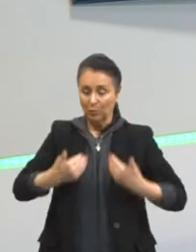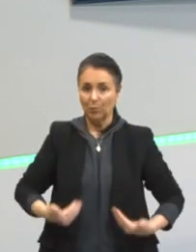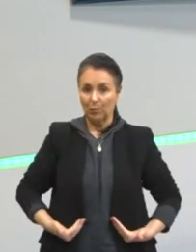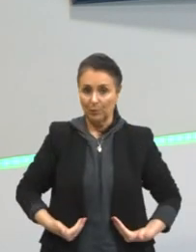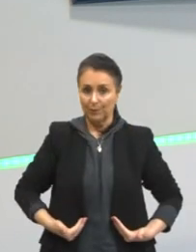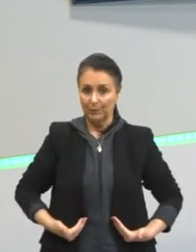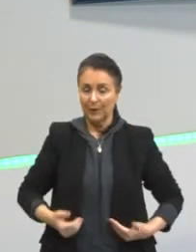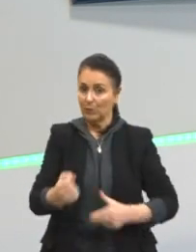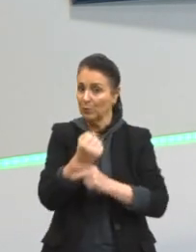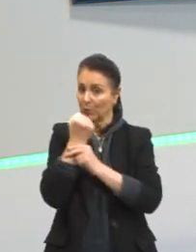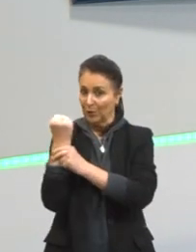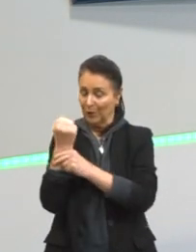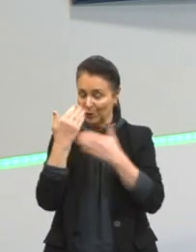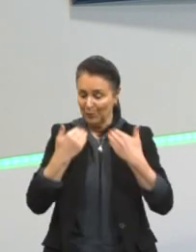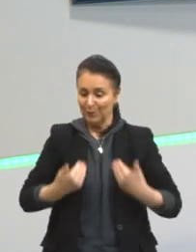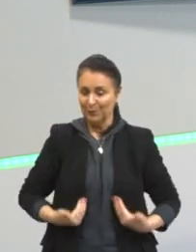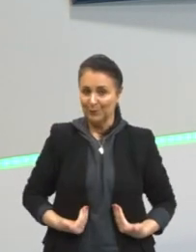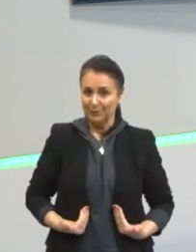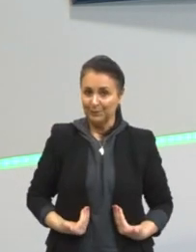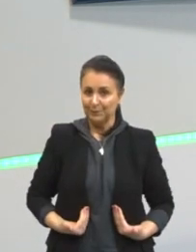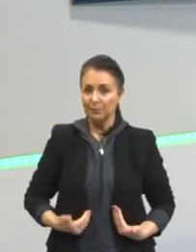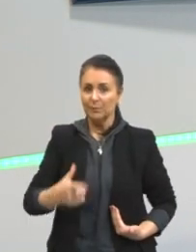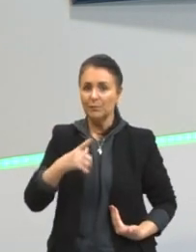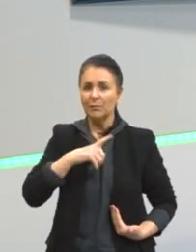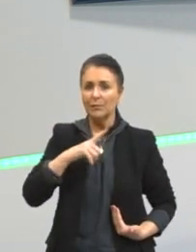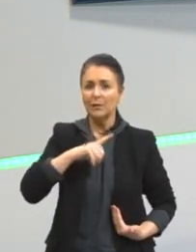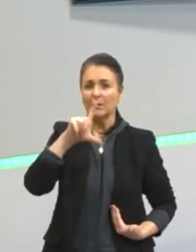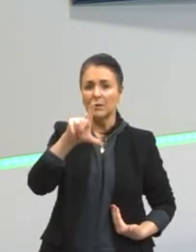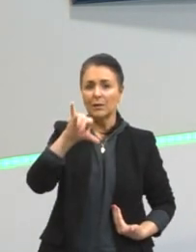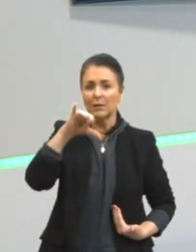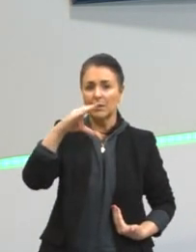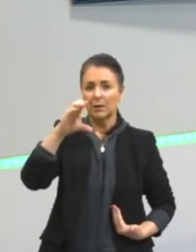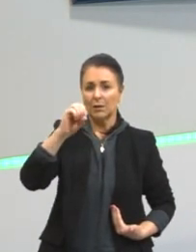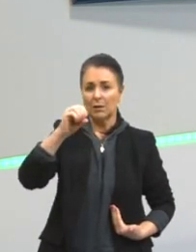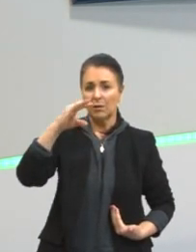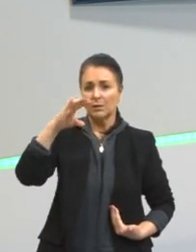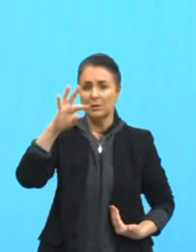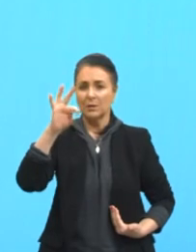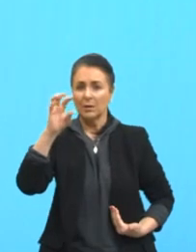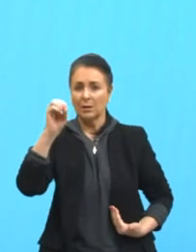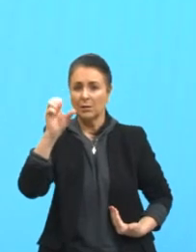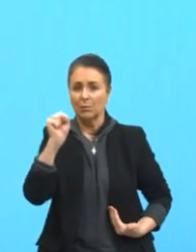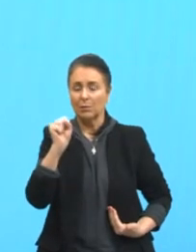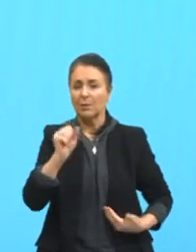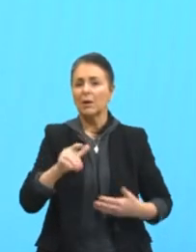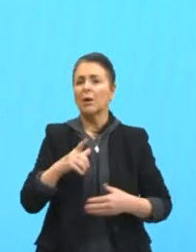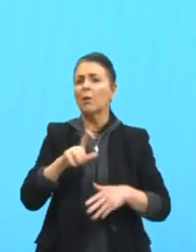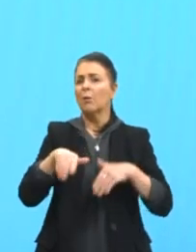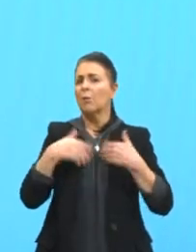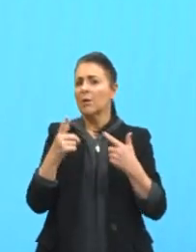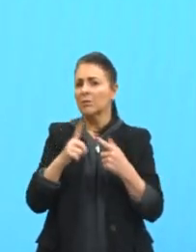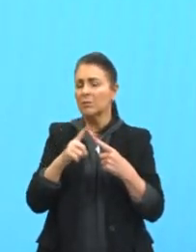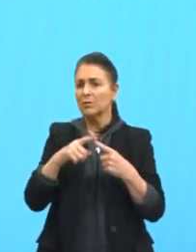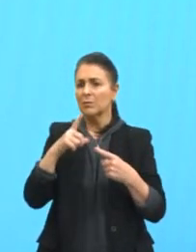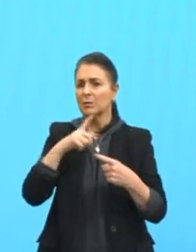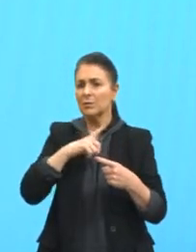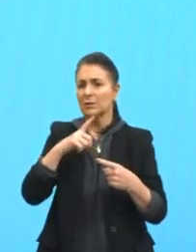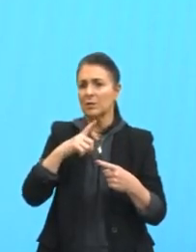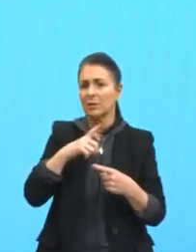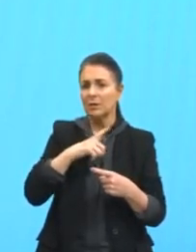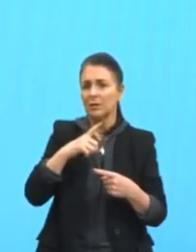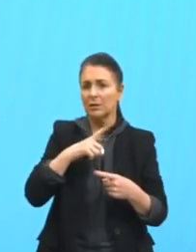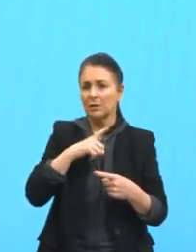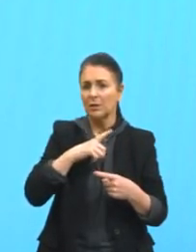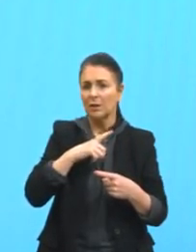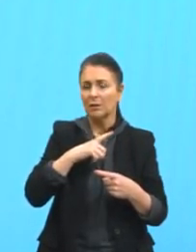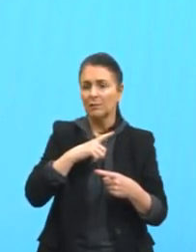proteger e depois nós temos os linfócitos quais são os tipos de linfócitos que tem tem os linfócitos